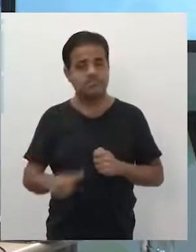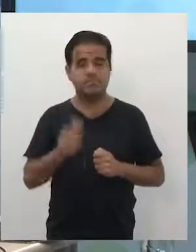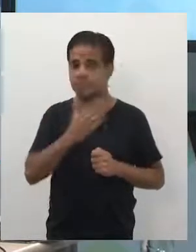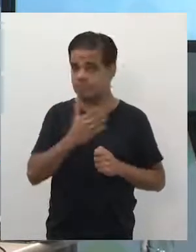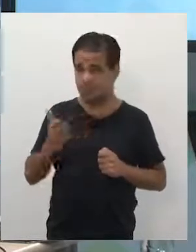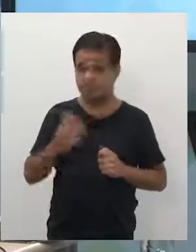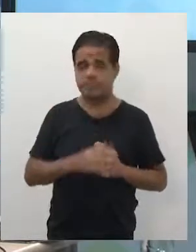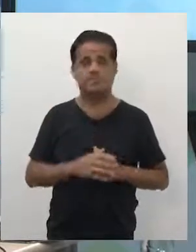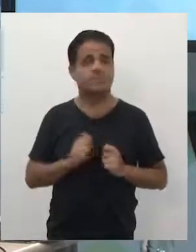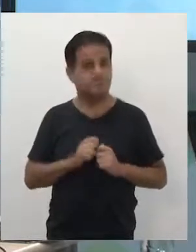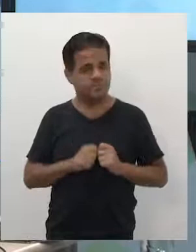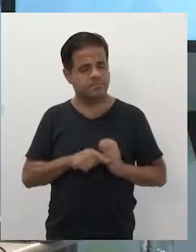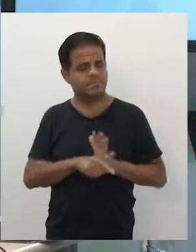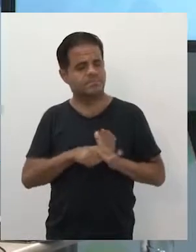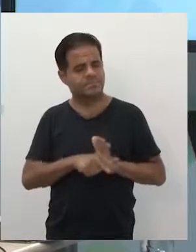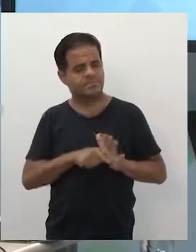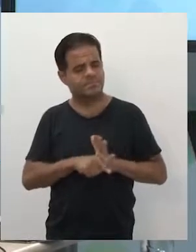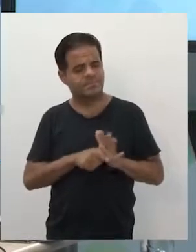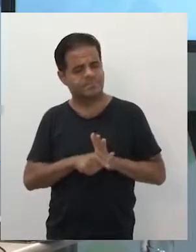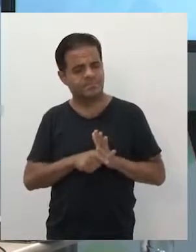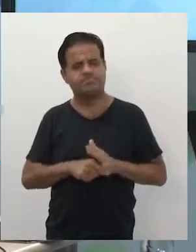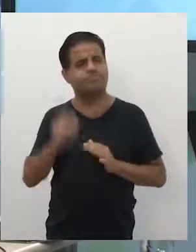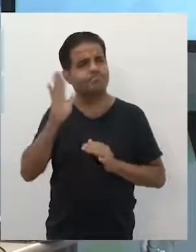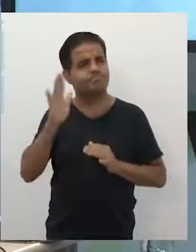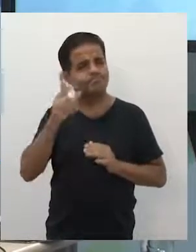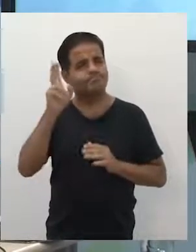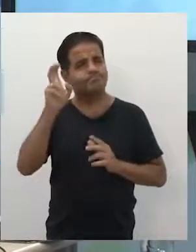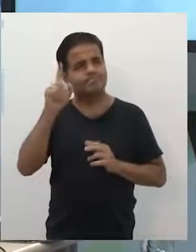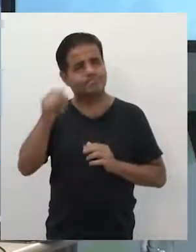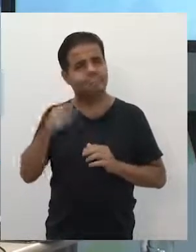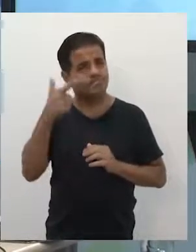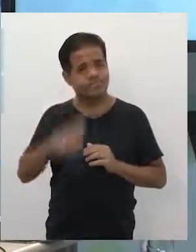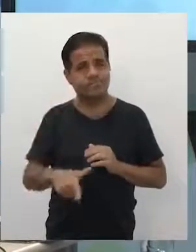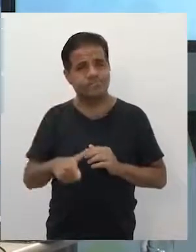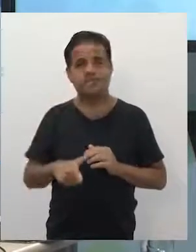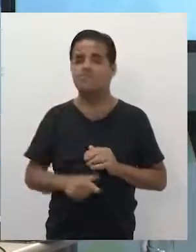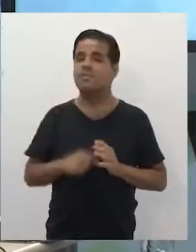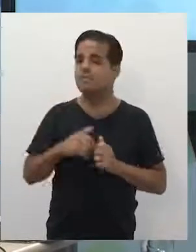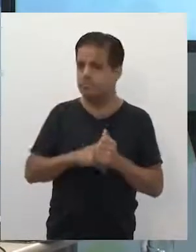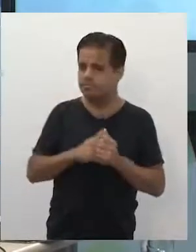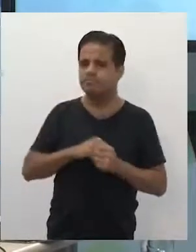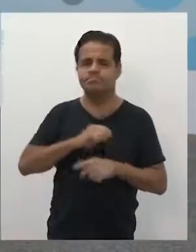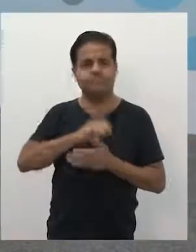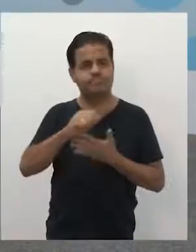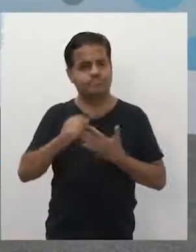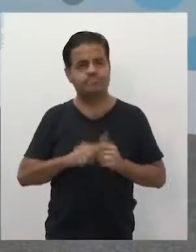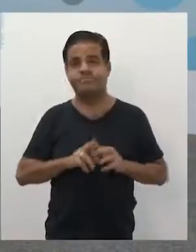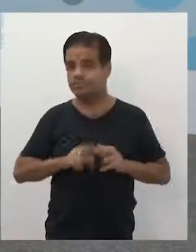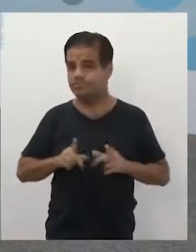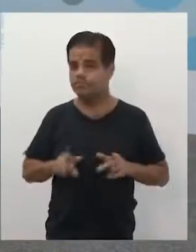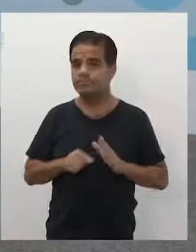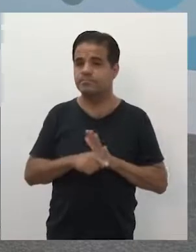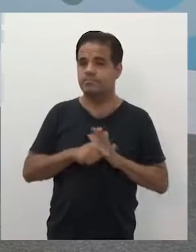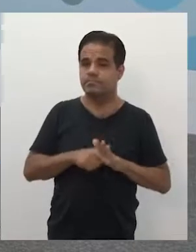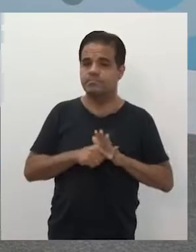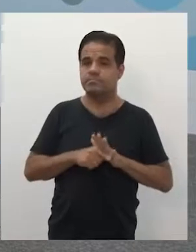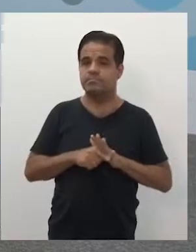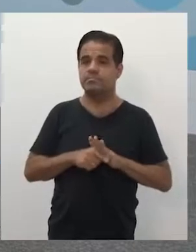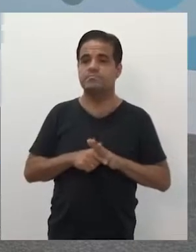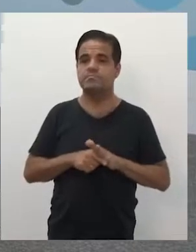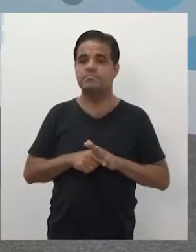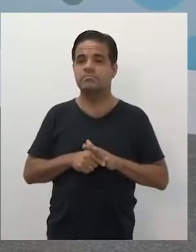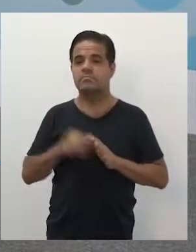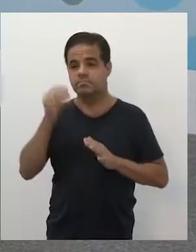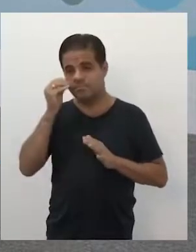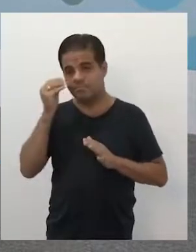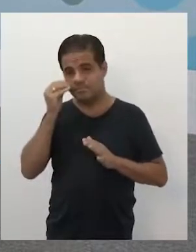vocês. Façam uma pesquisa sobre esse assunto, novamente, em fontes diferentes, né? Tentem